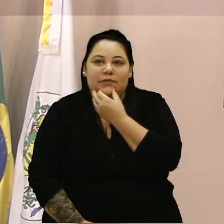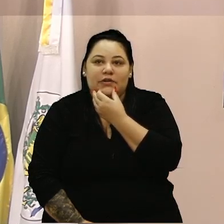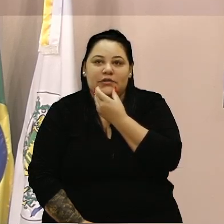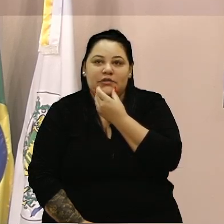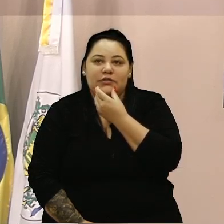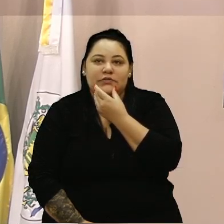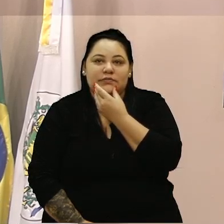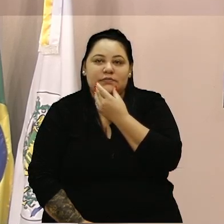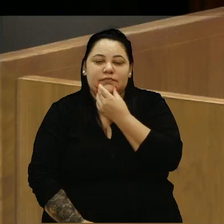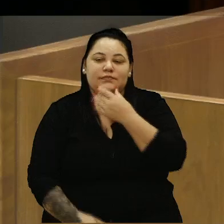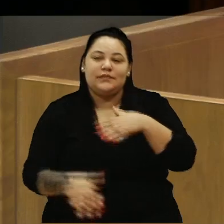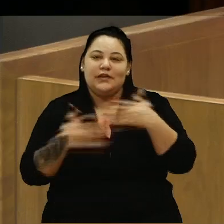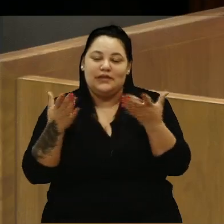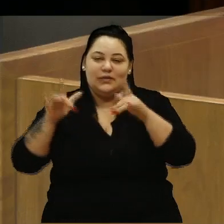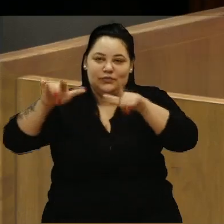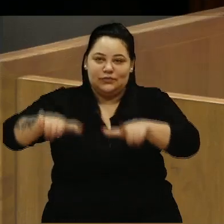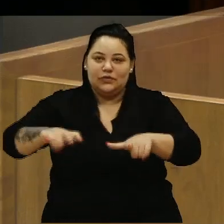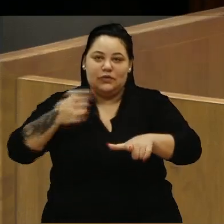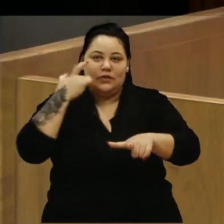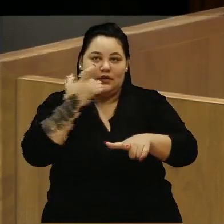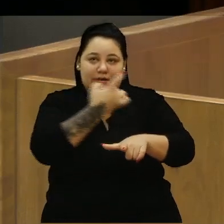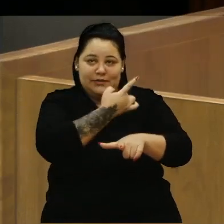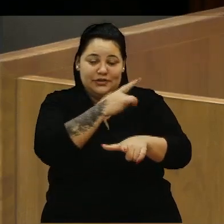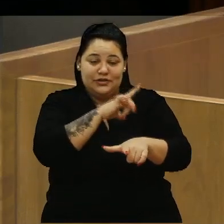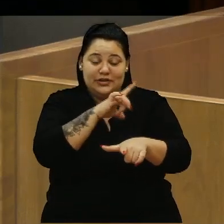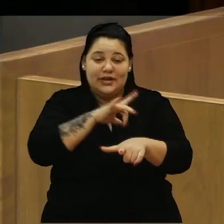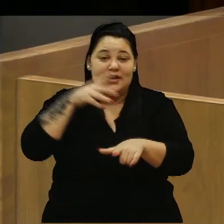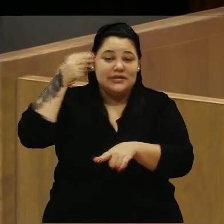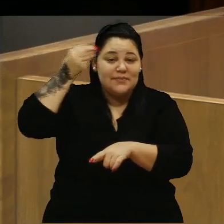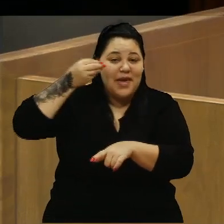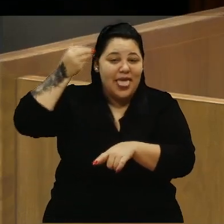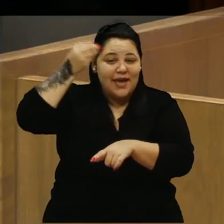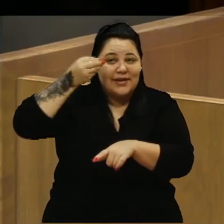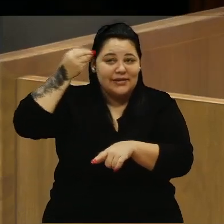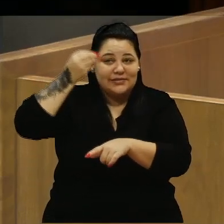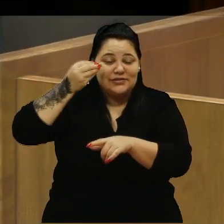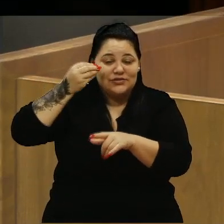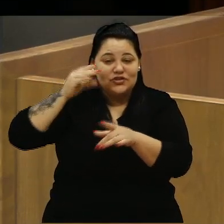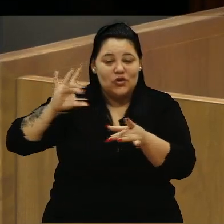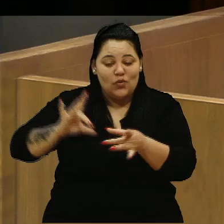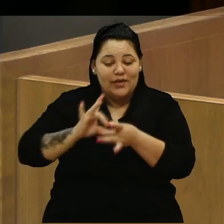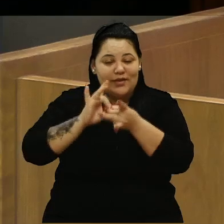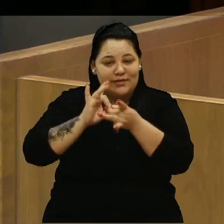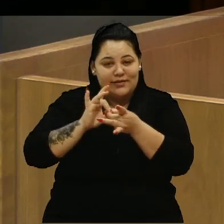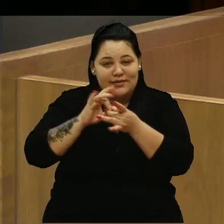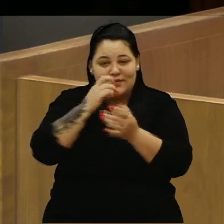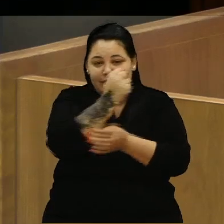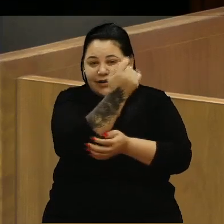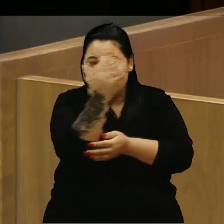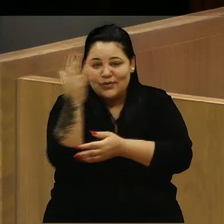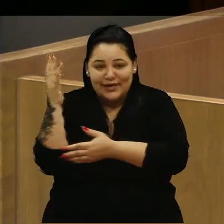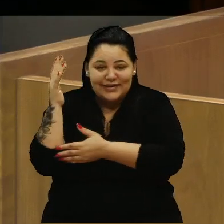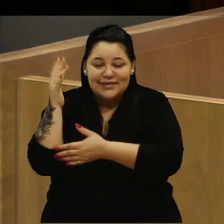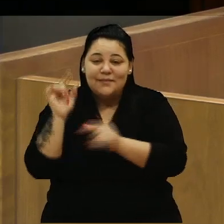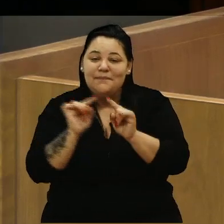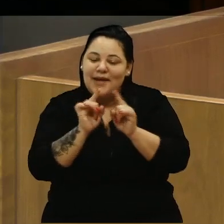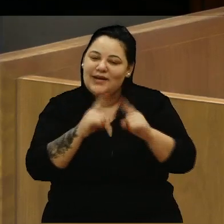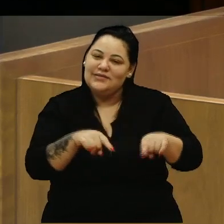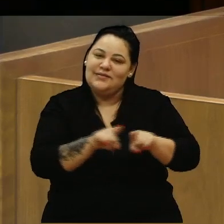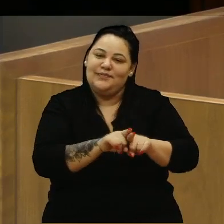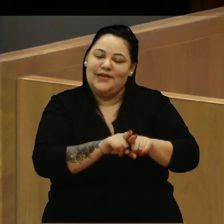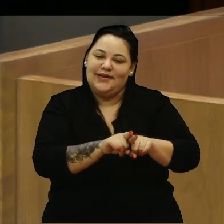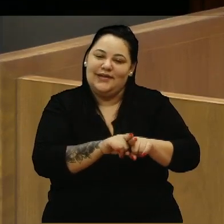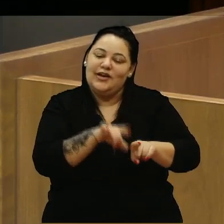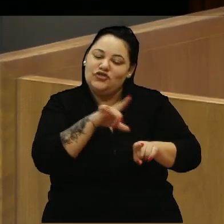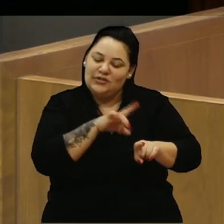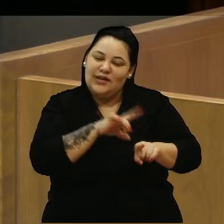Então, no Vale Trentino, a gente tem a experiência de se encontrar com a natureza, mas, ao mesmo tempo, a gente tem empreendimentos